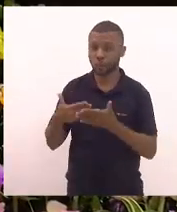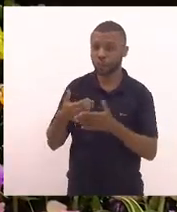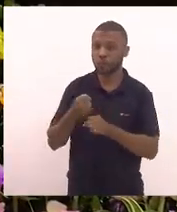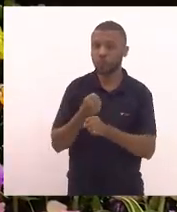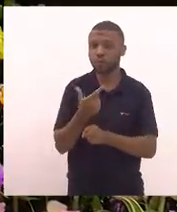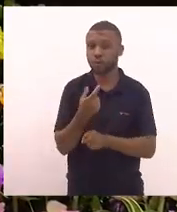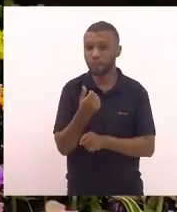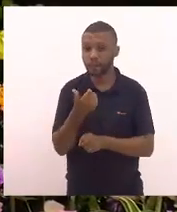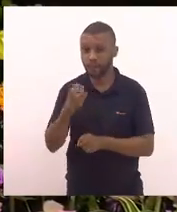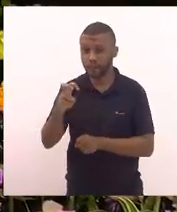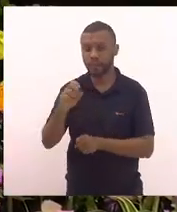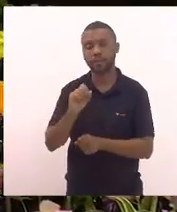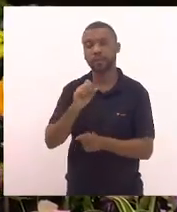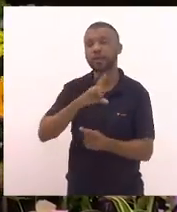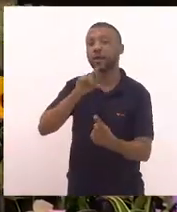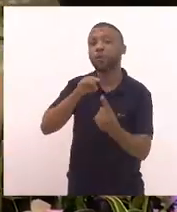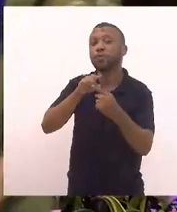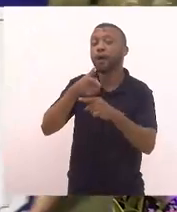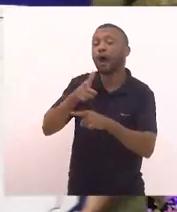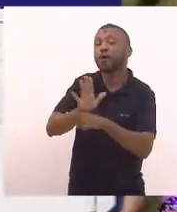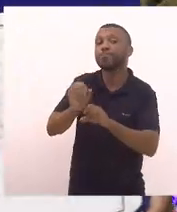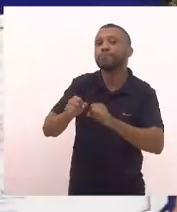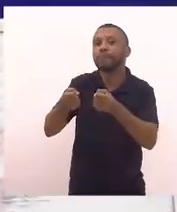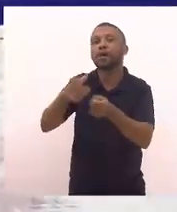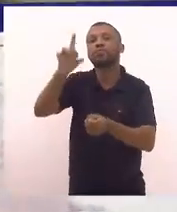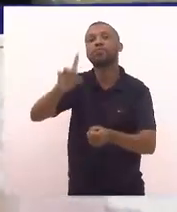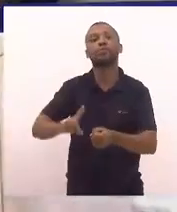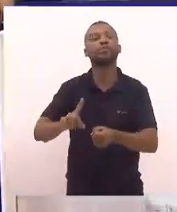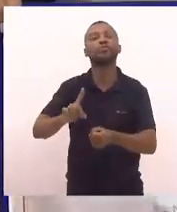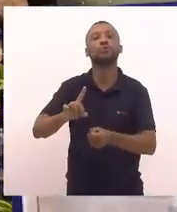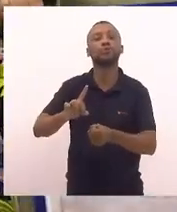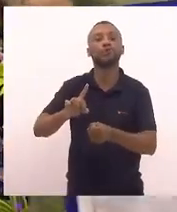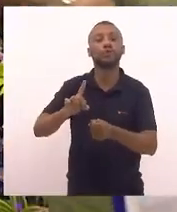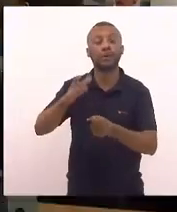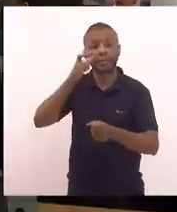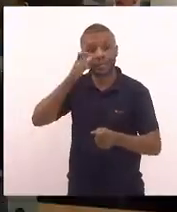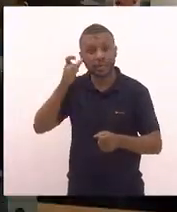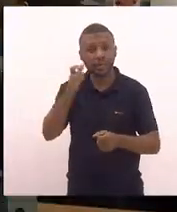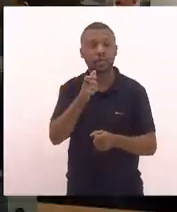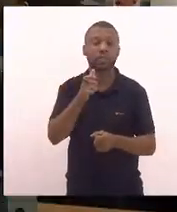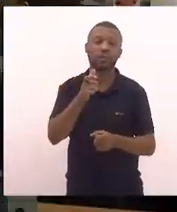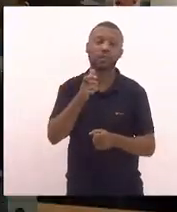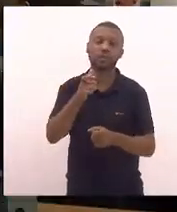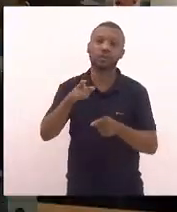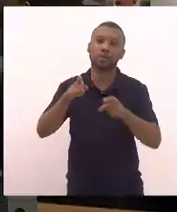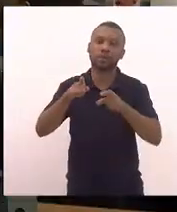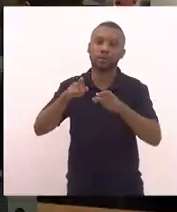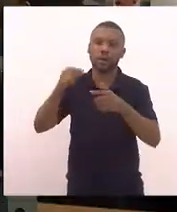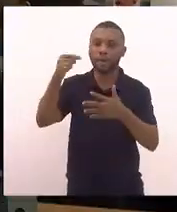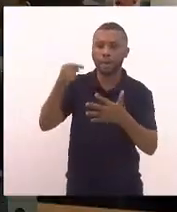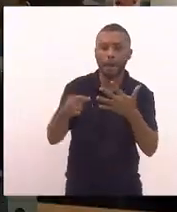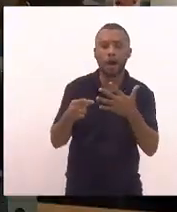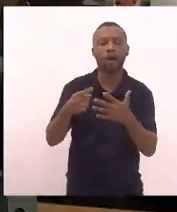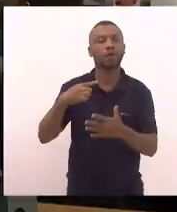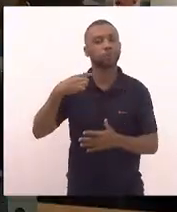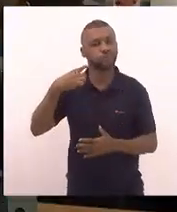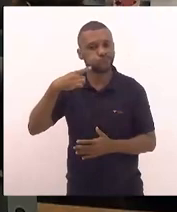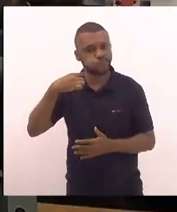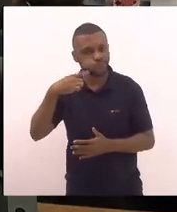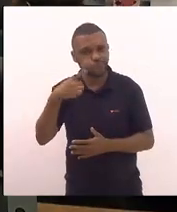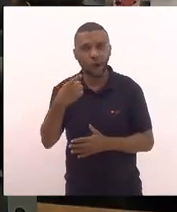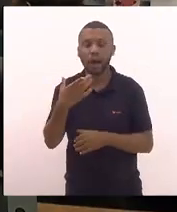2015, que visa auxiliar na defesa dos direitos, interesses e prerrogativa dos advogados